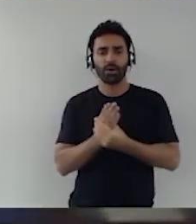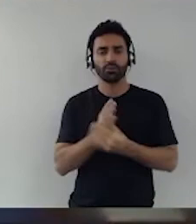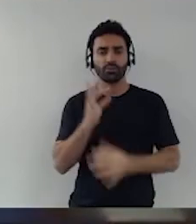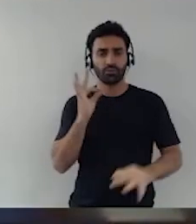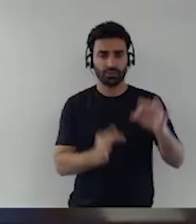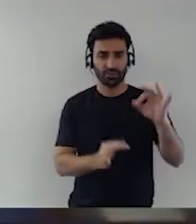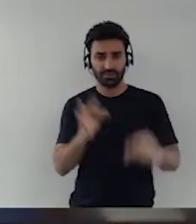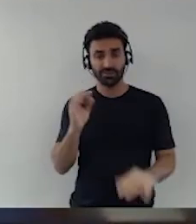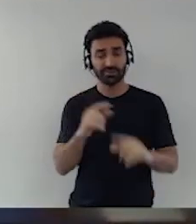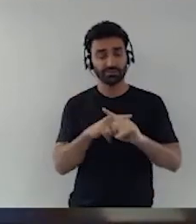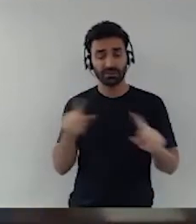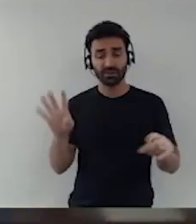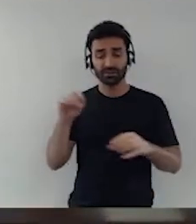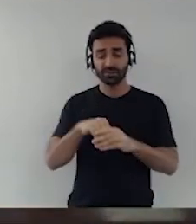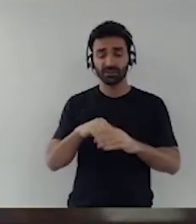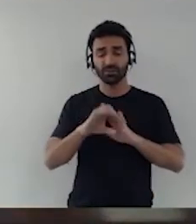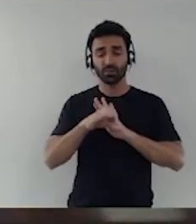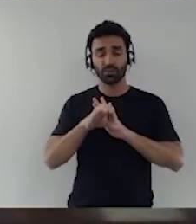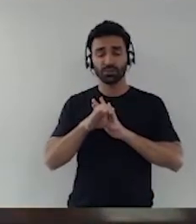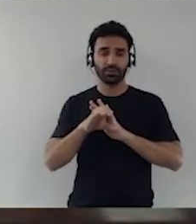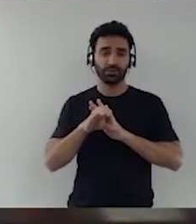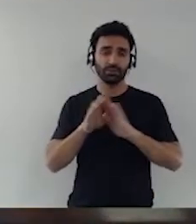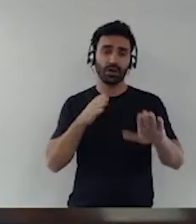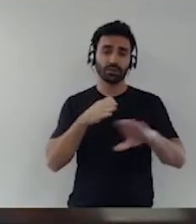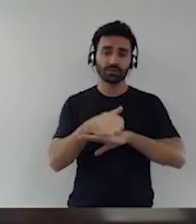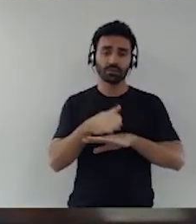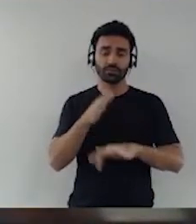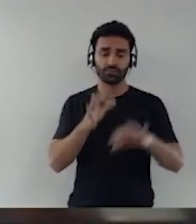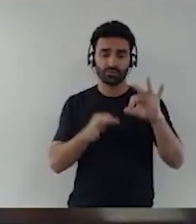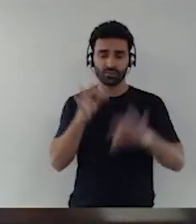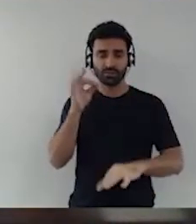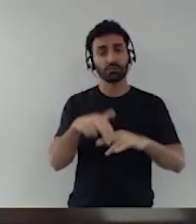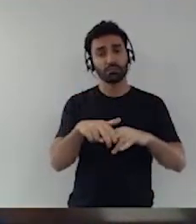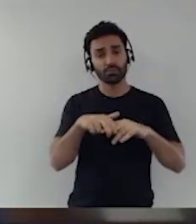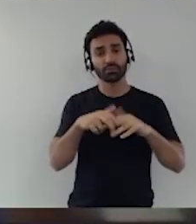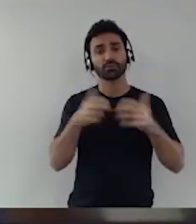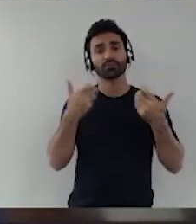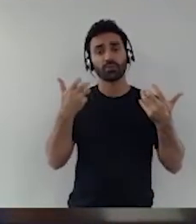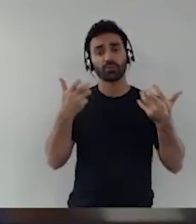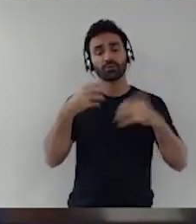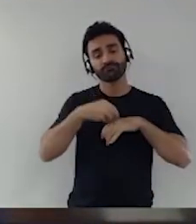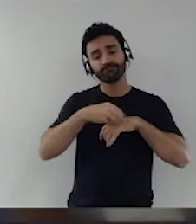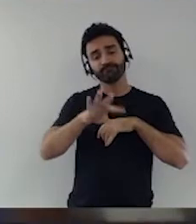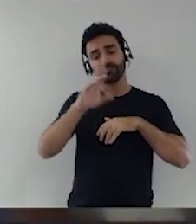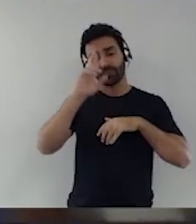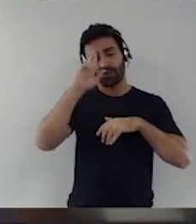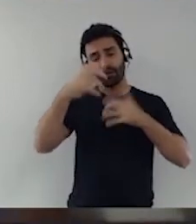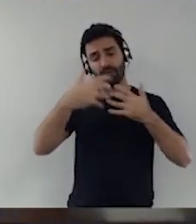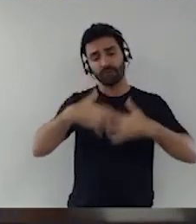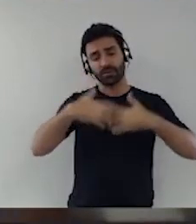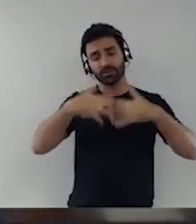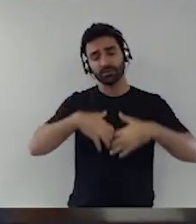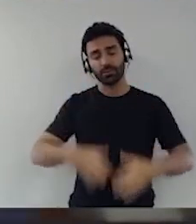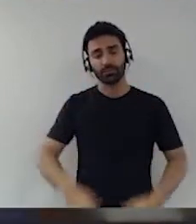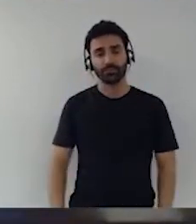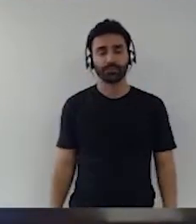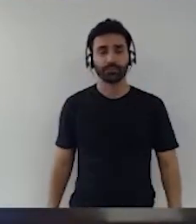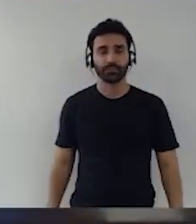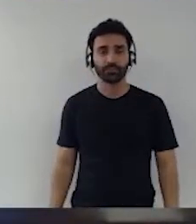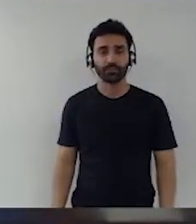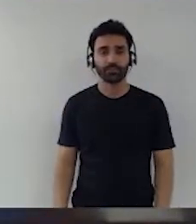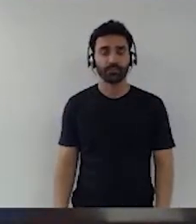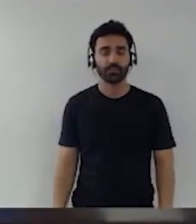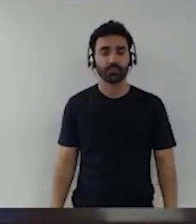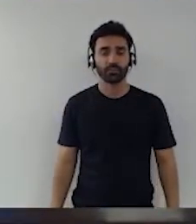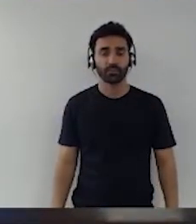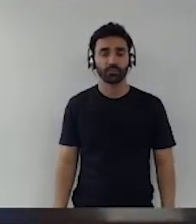mas dentro de um conceito de acesso à justiça. E aí eu queria trazer essa reflexão para esse momento. Em cima daquilo